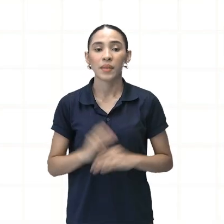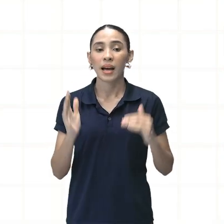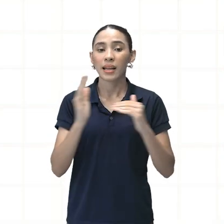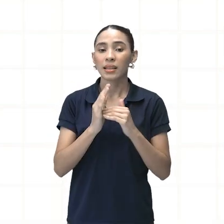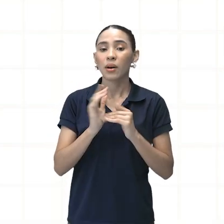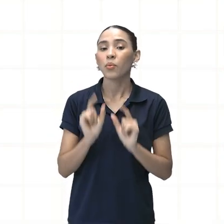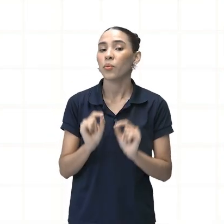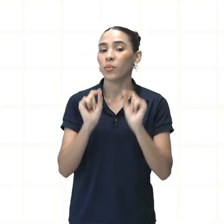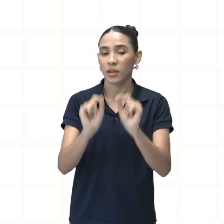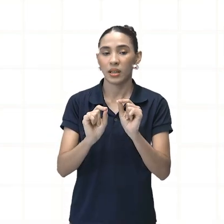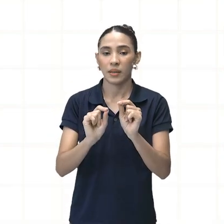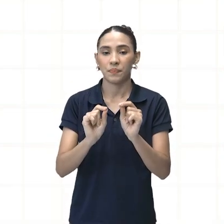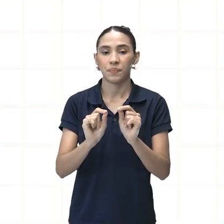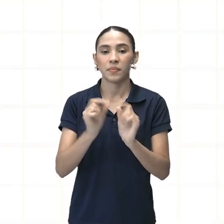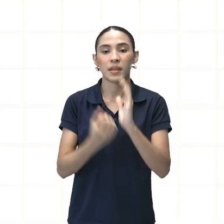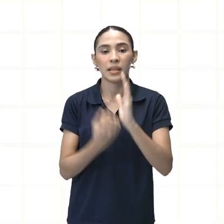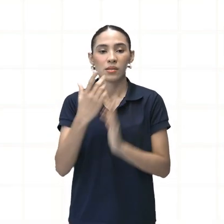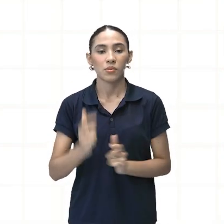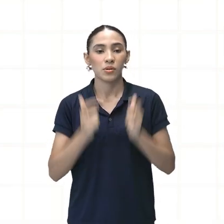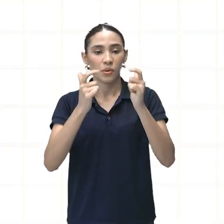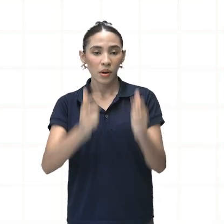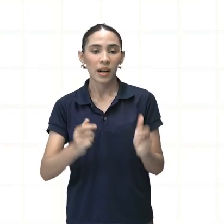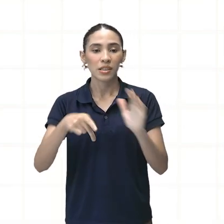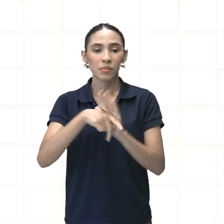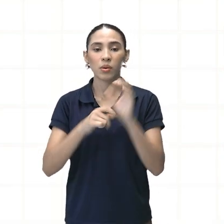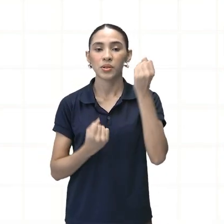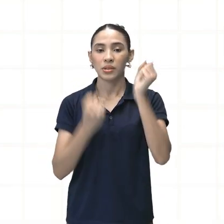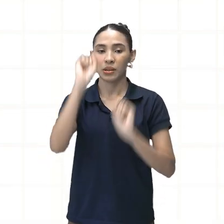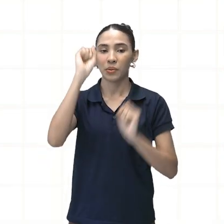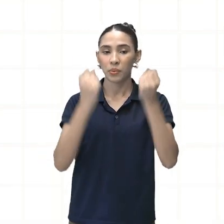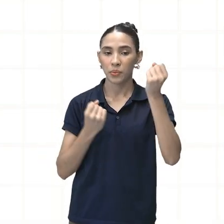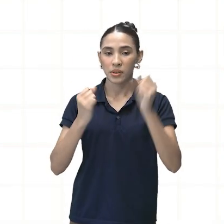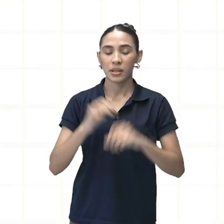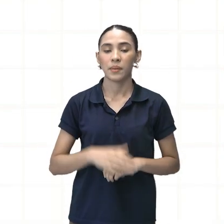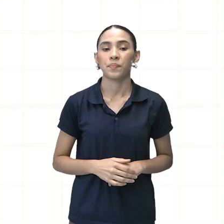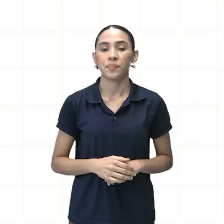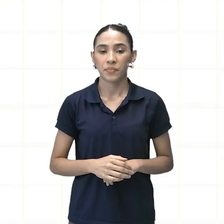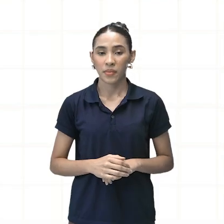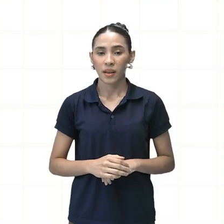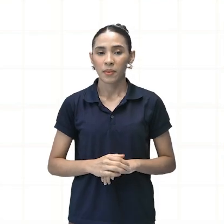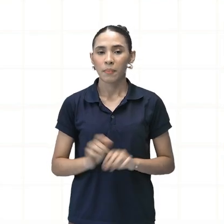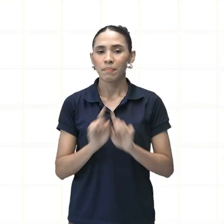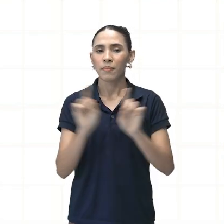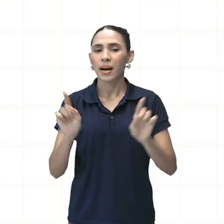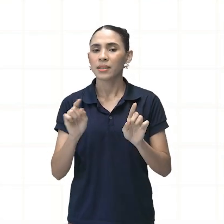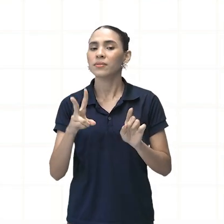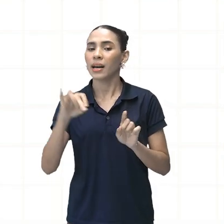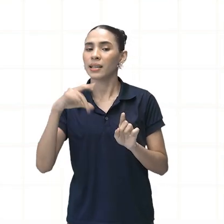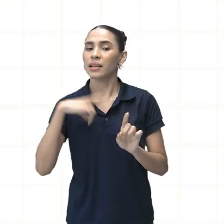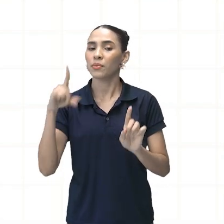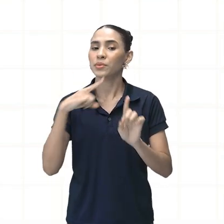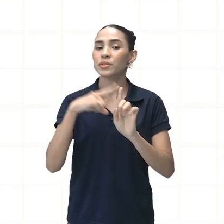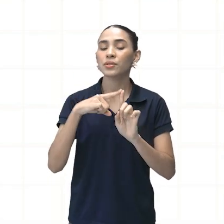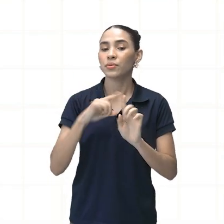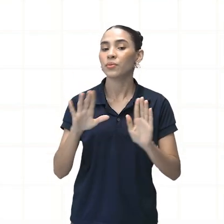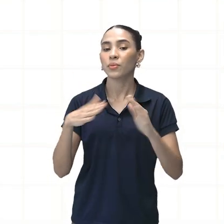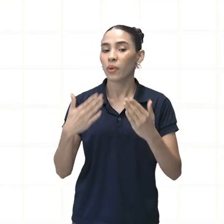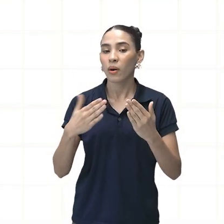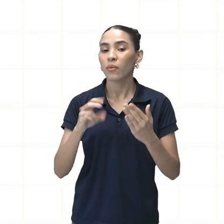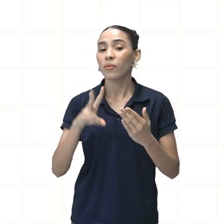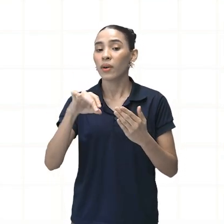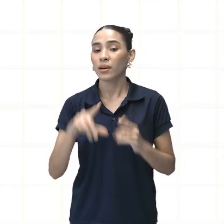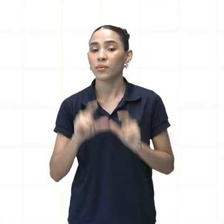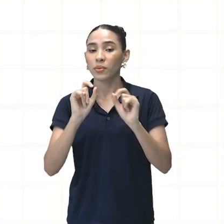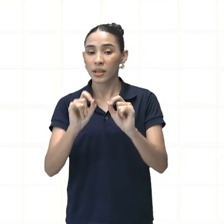até o quê? Instalações industriais, né? Agora eles vão ter um propósito. O propósito